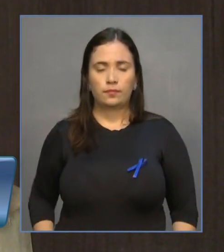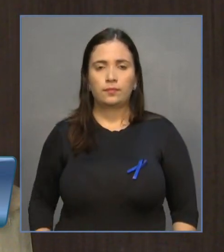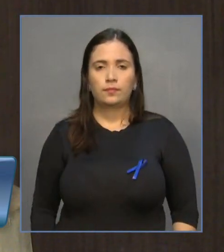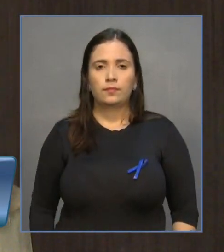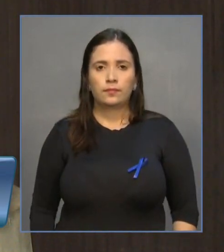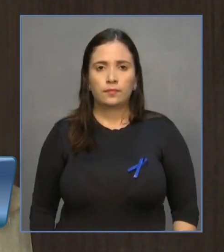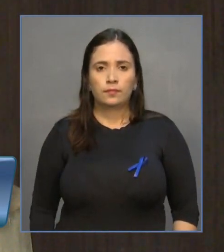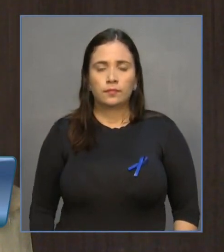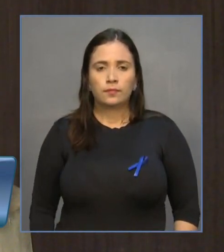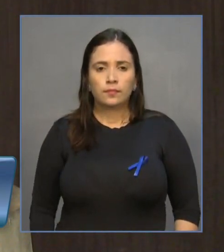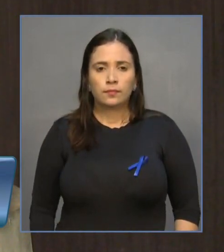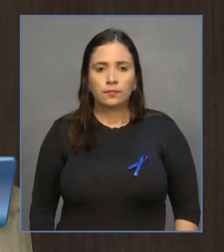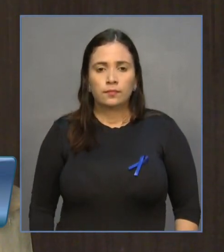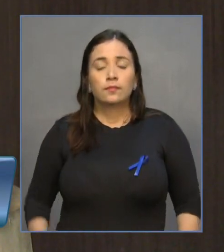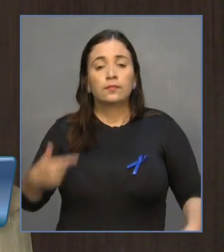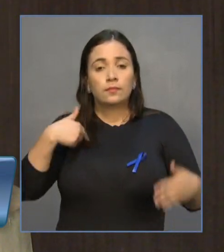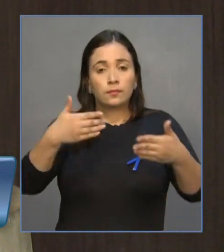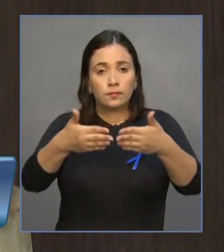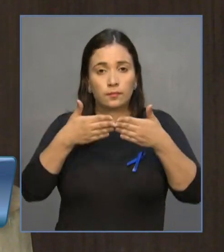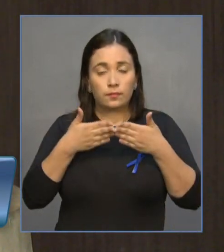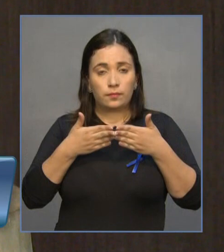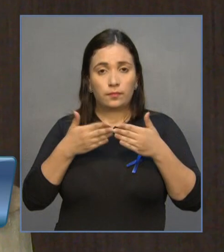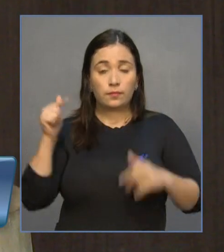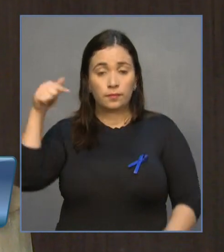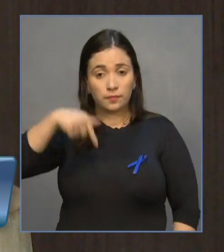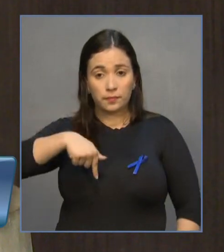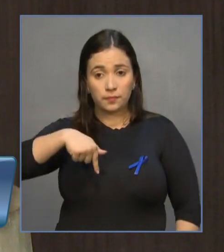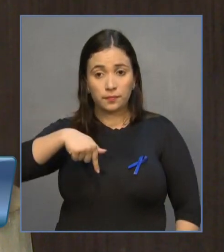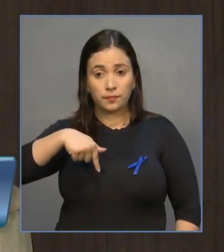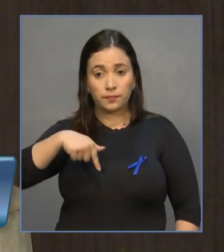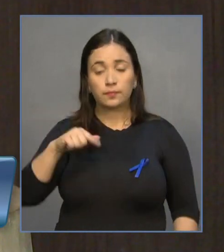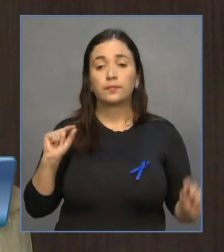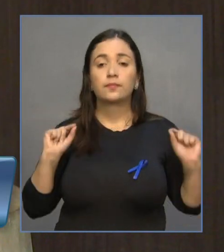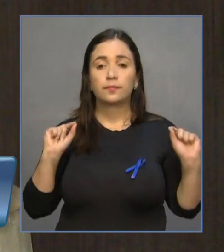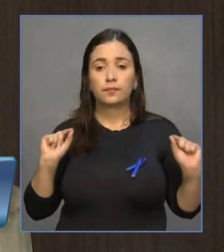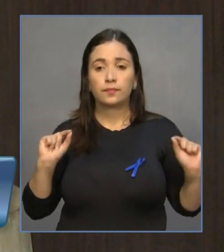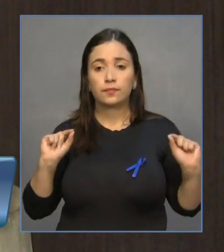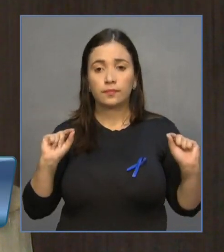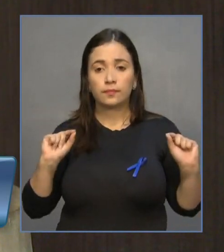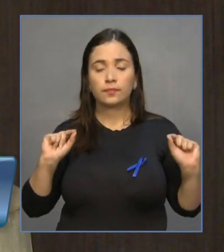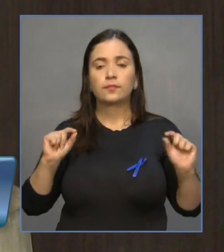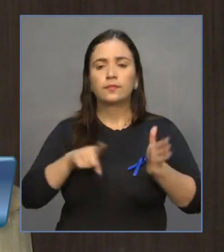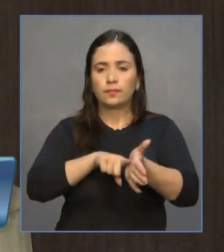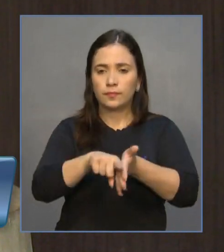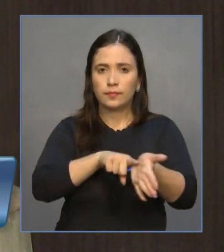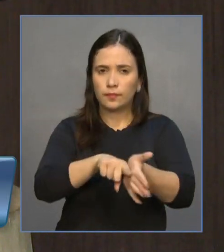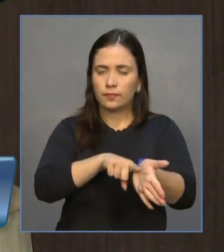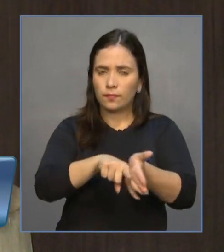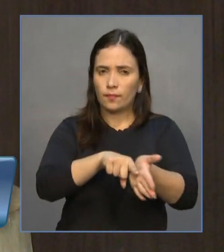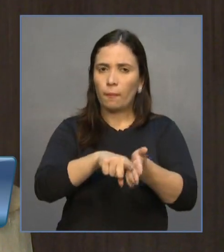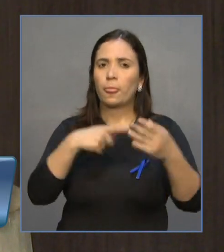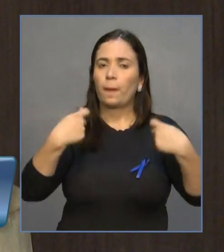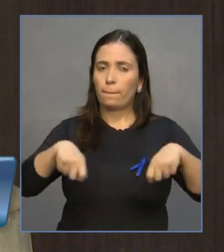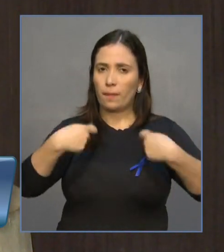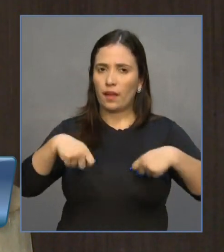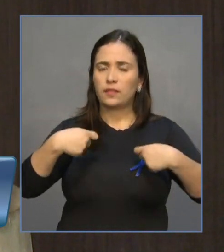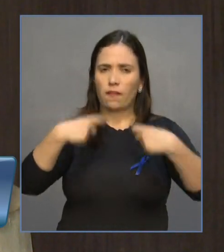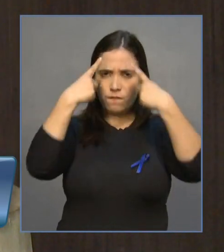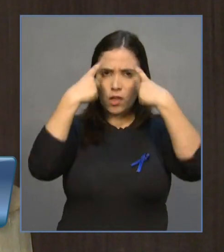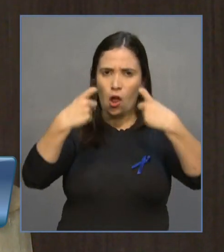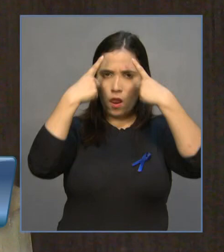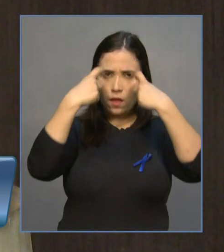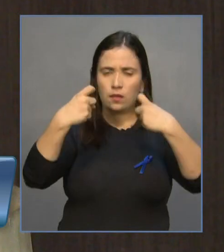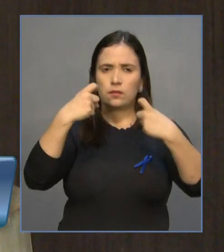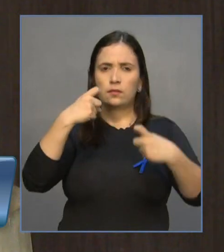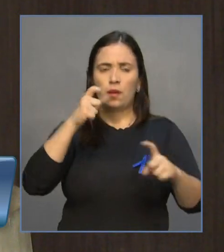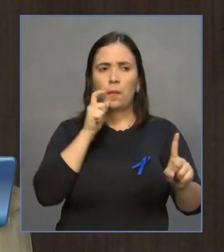deputados, eu pediria aqui, de imediato, a apuração das violências que estão